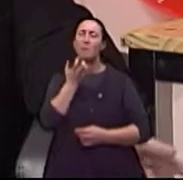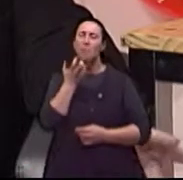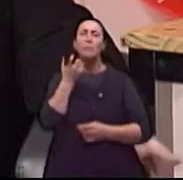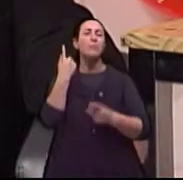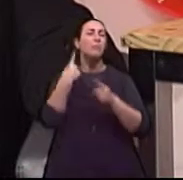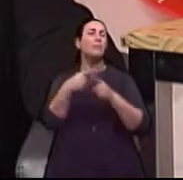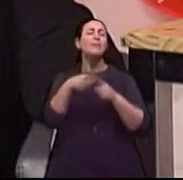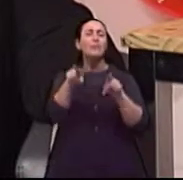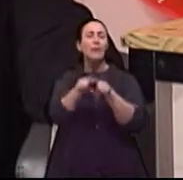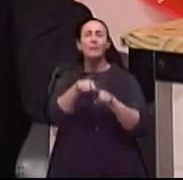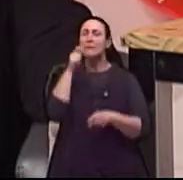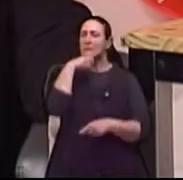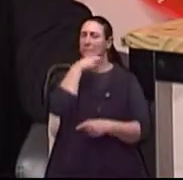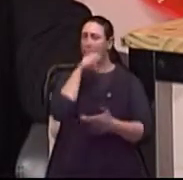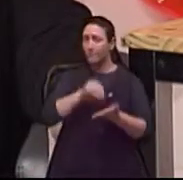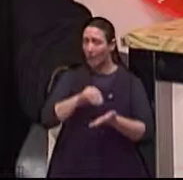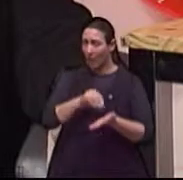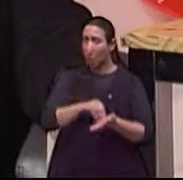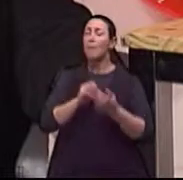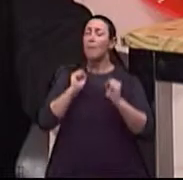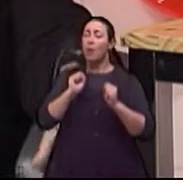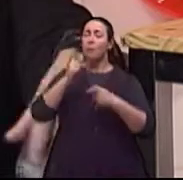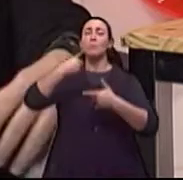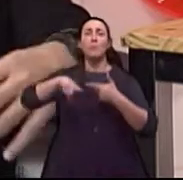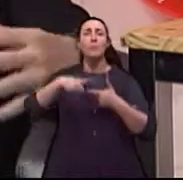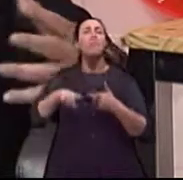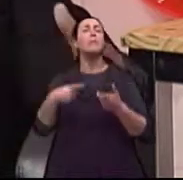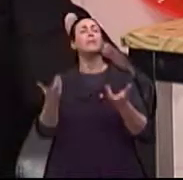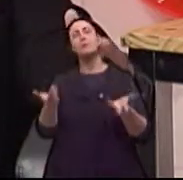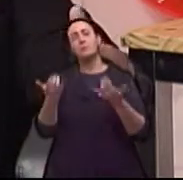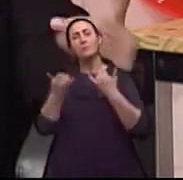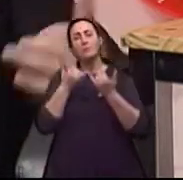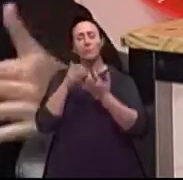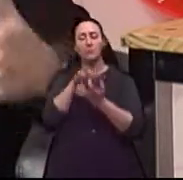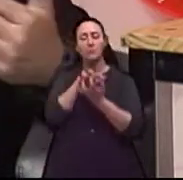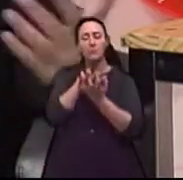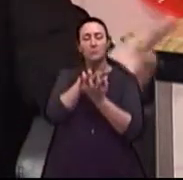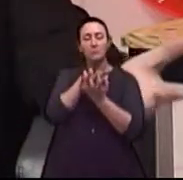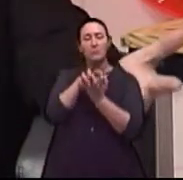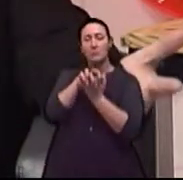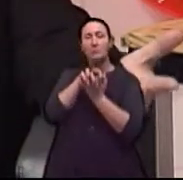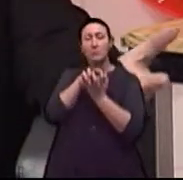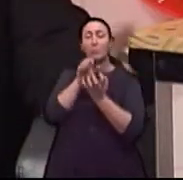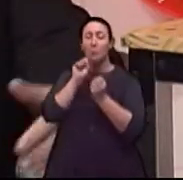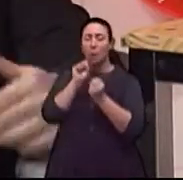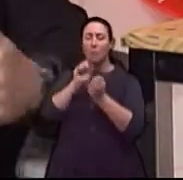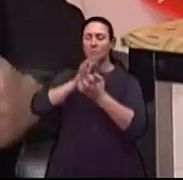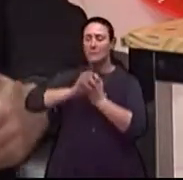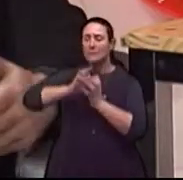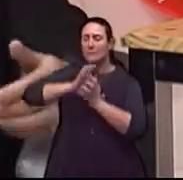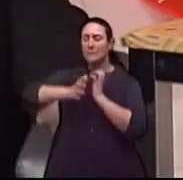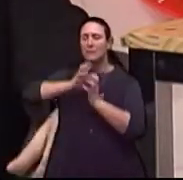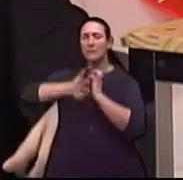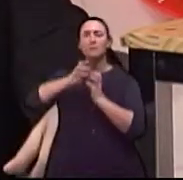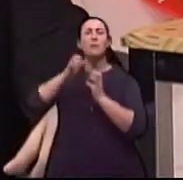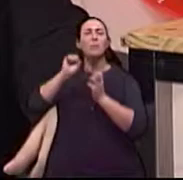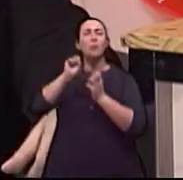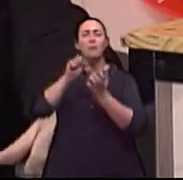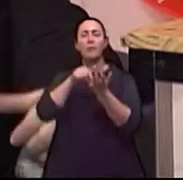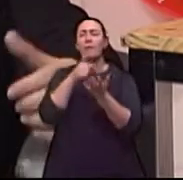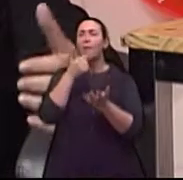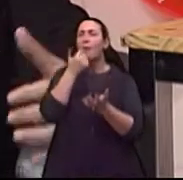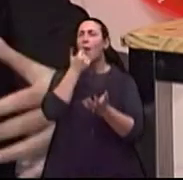sério a falta de higiene também vai vai interferir quer dizer às vezes os dentes se movimentam vai machucar a gengiva uma machucar a língua